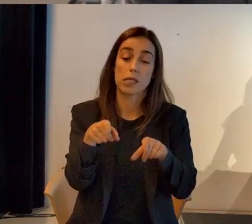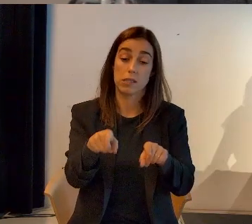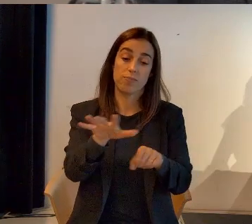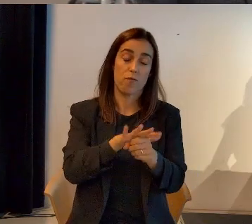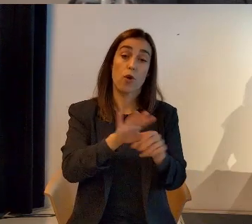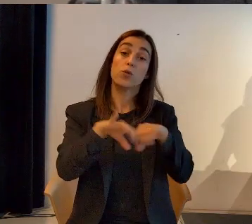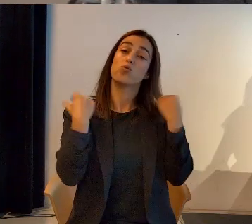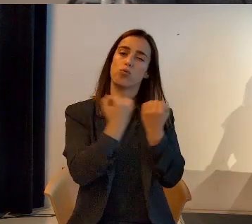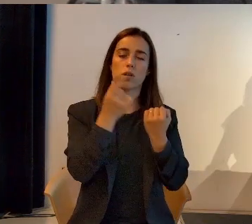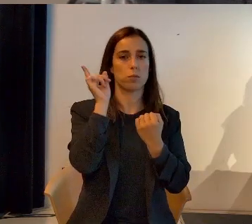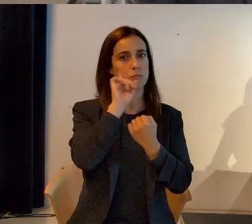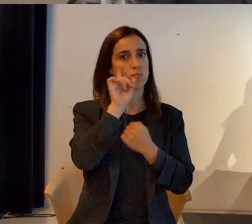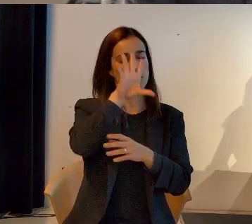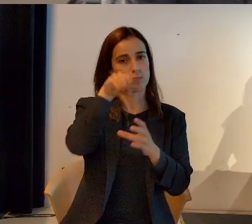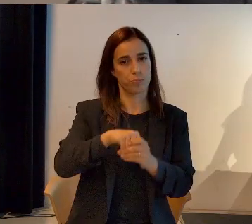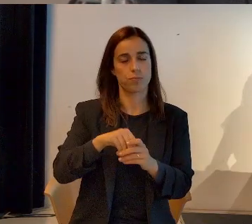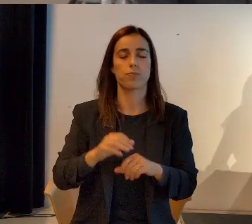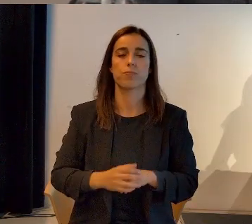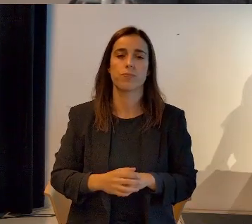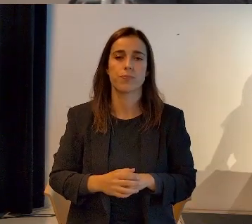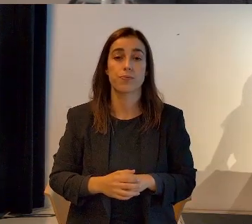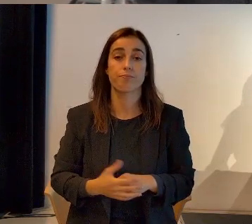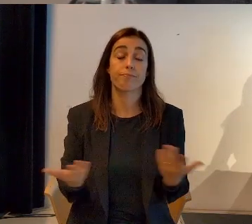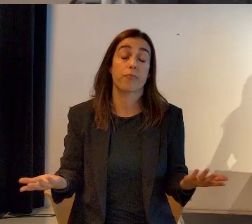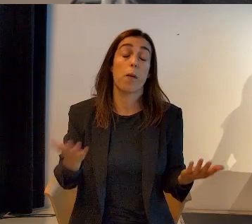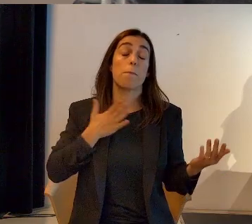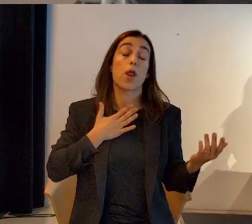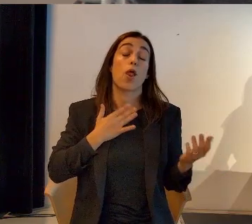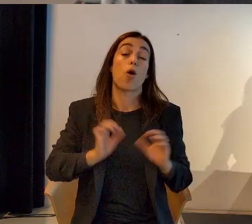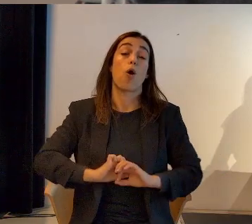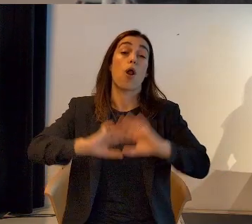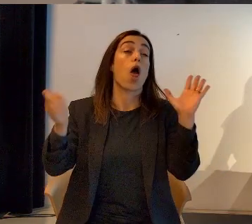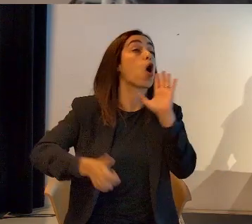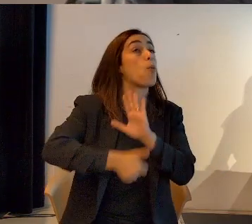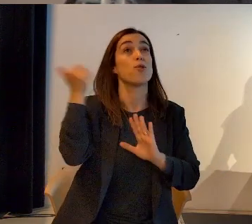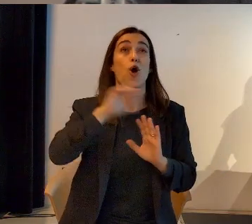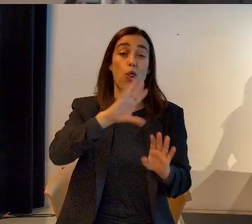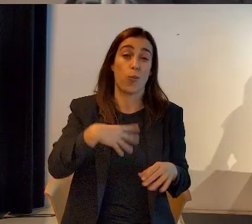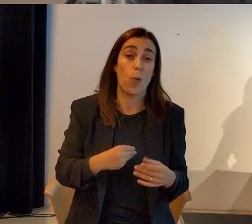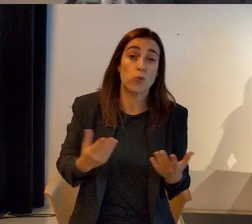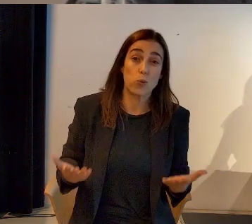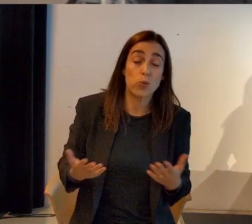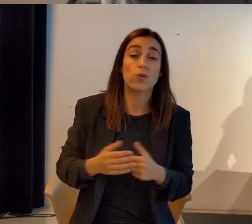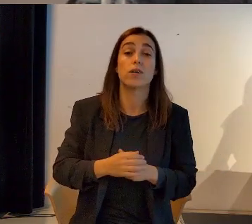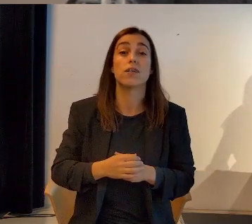aqui bem caracterizada no evento do Agitada. É, sem dúvida, para nós, é o melhor evento do mundo. Para a região, é,